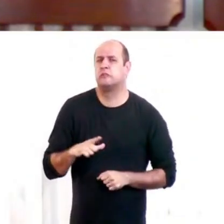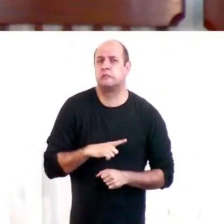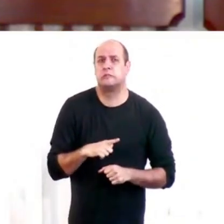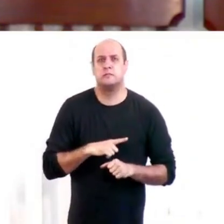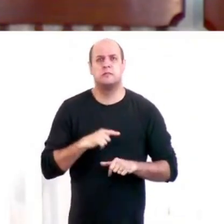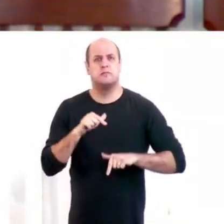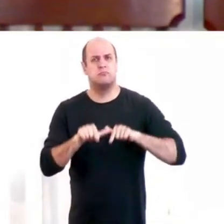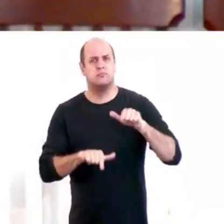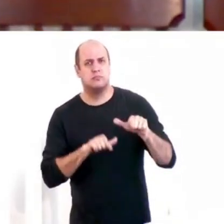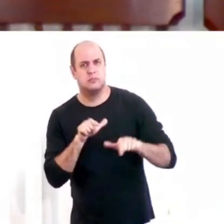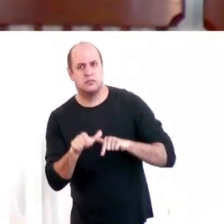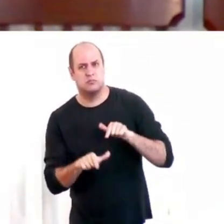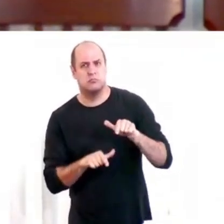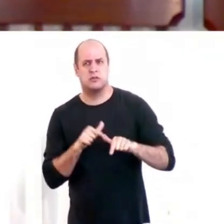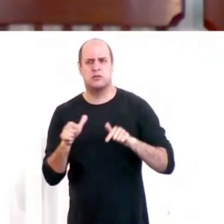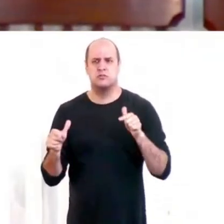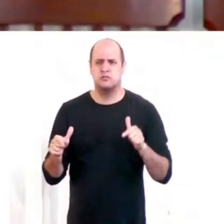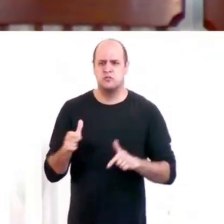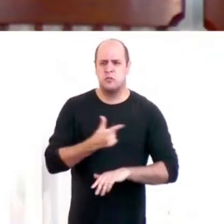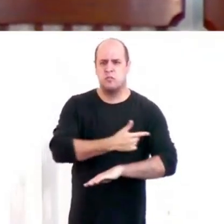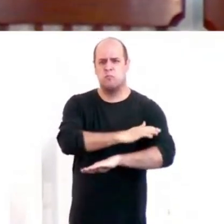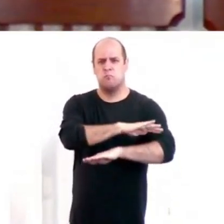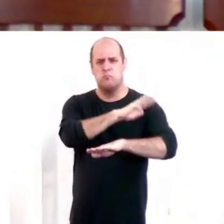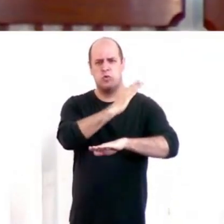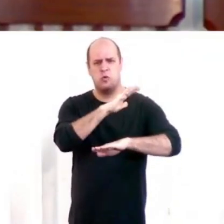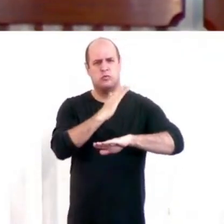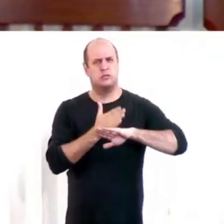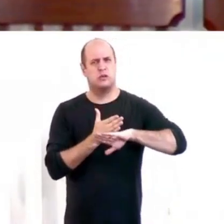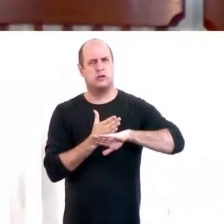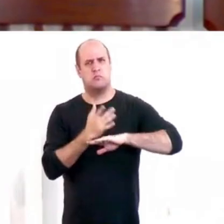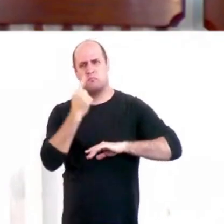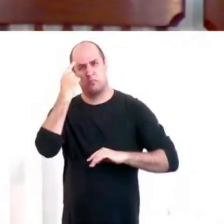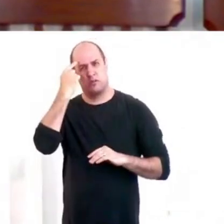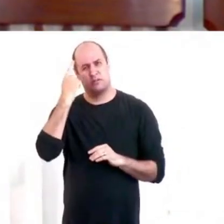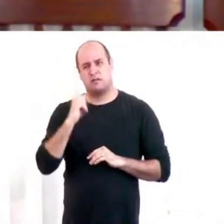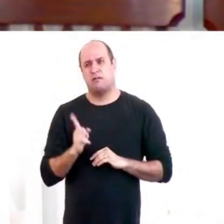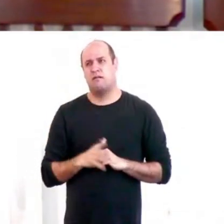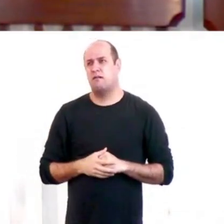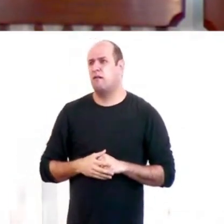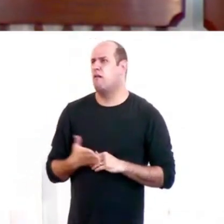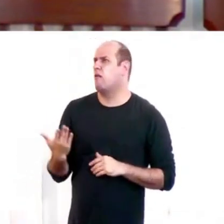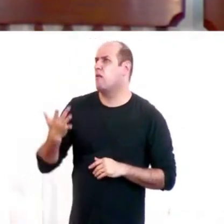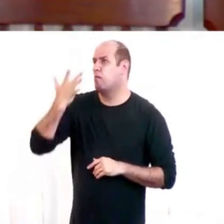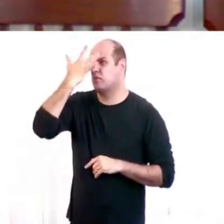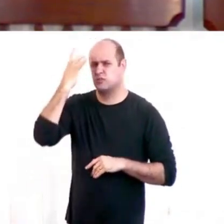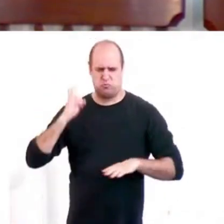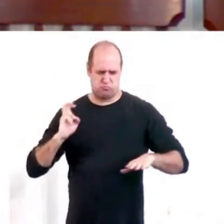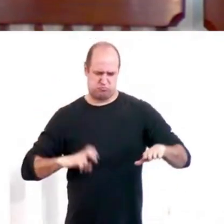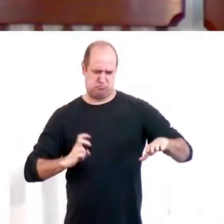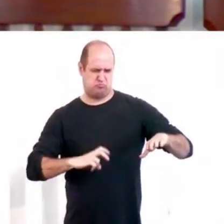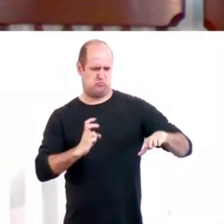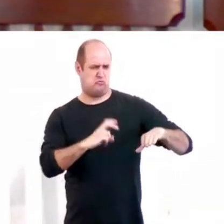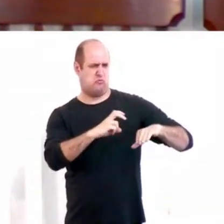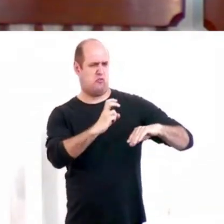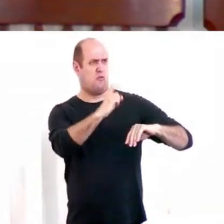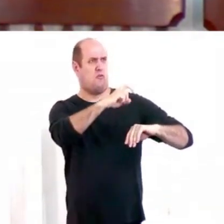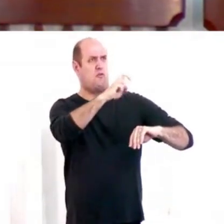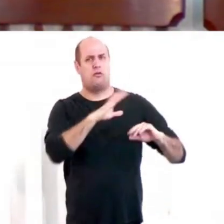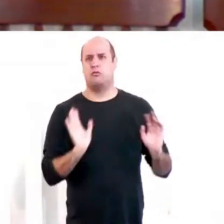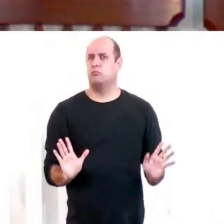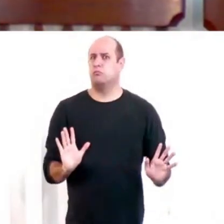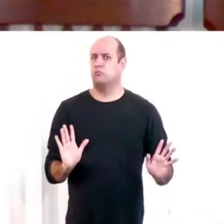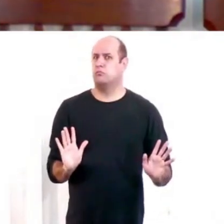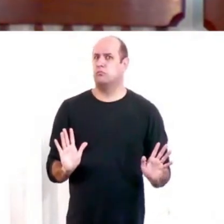em montanhas que você pode não imaginar. Alguém fala, alguém foi escalar o Everest. Mas espera aí,